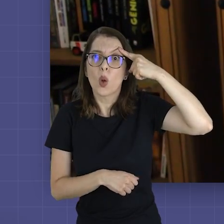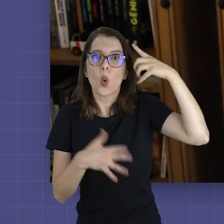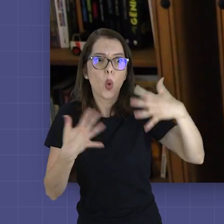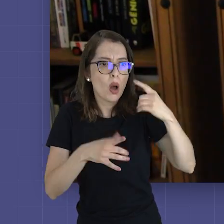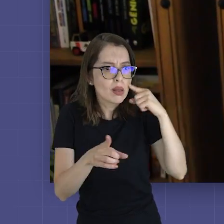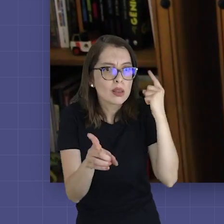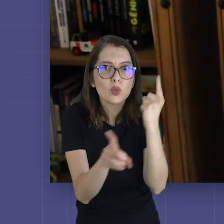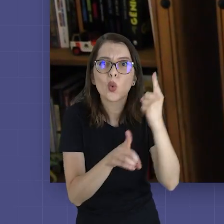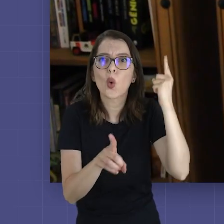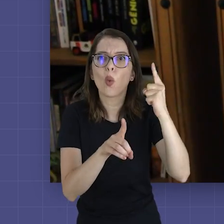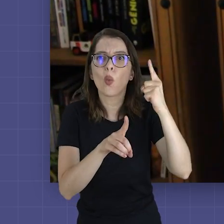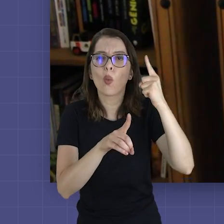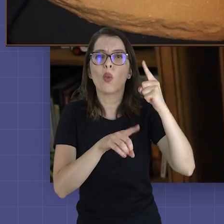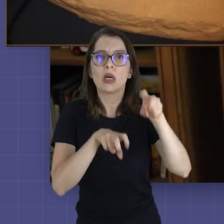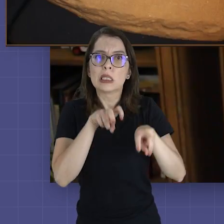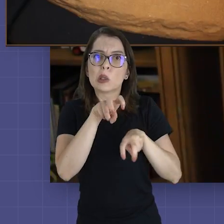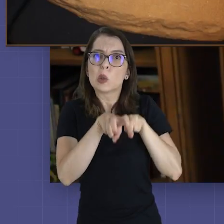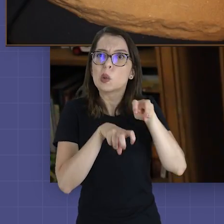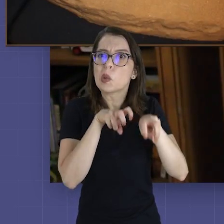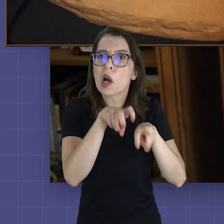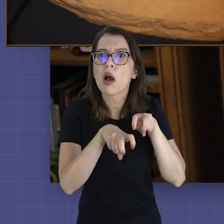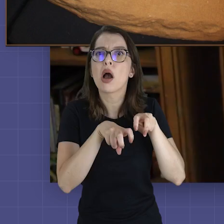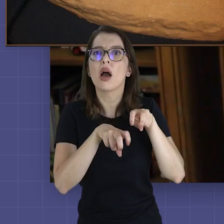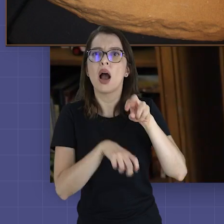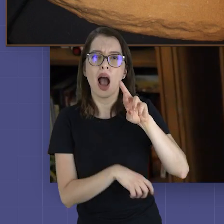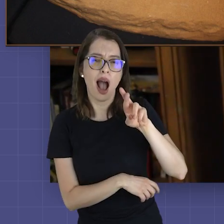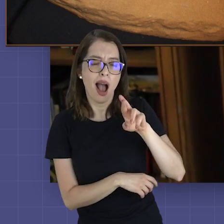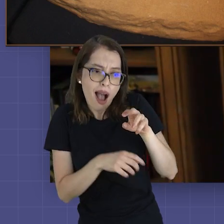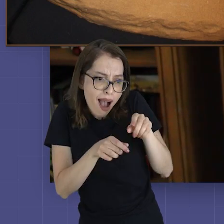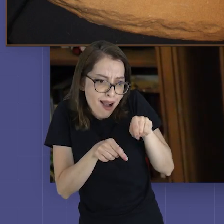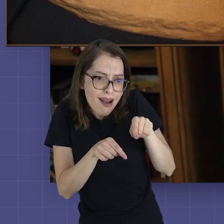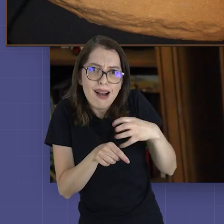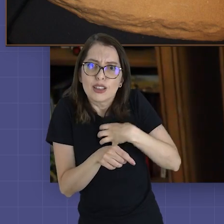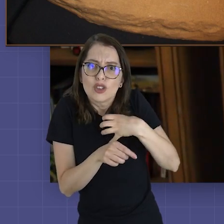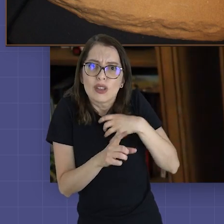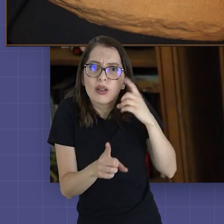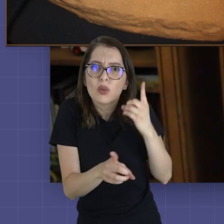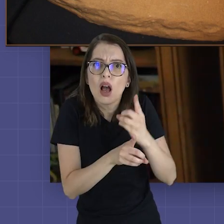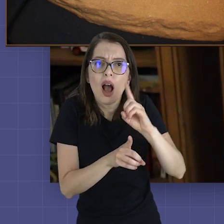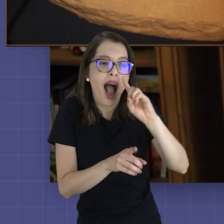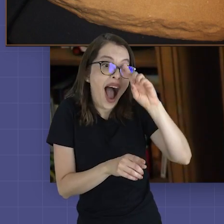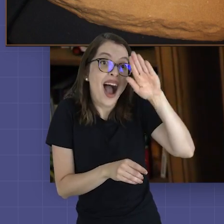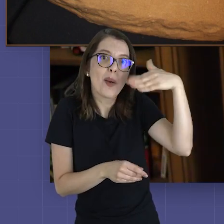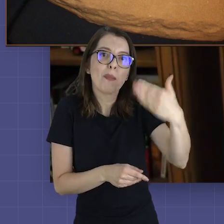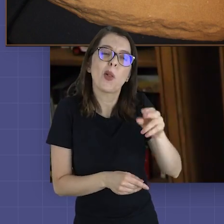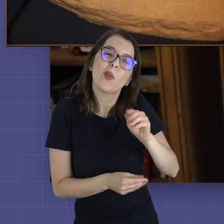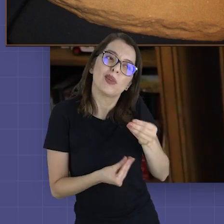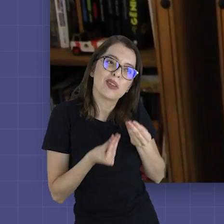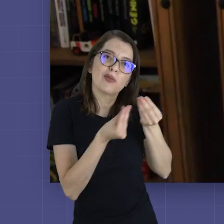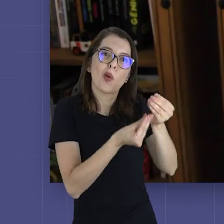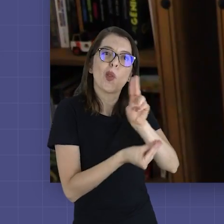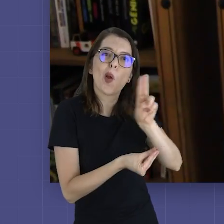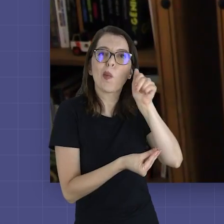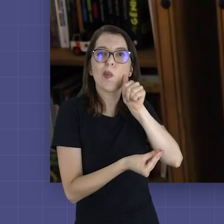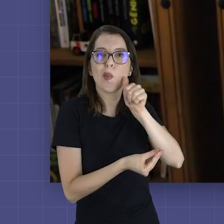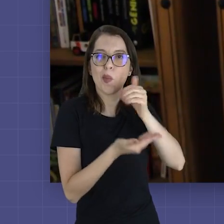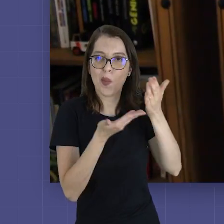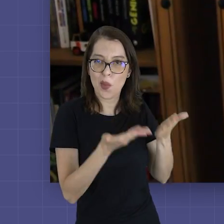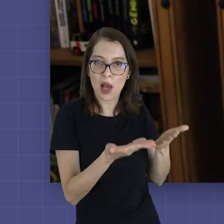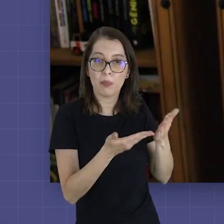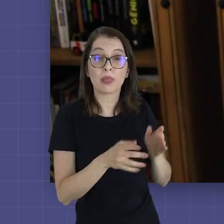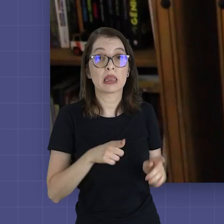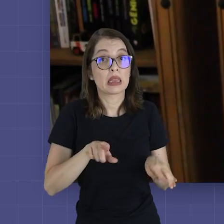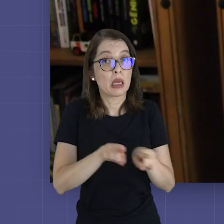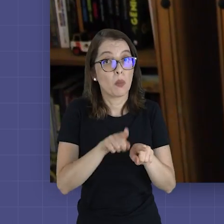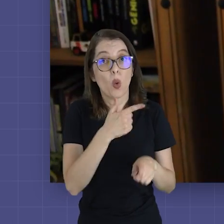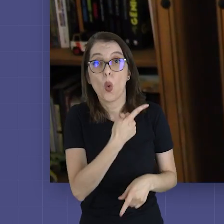em busca de dinossauros. E o Hanska-Raptor, que é um dinossauro, foi nomeado em homenagem a ela. Outro nome importante